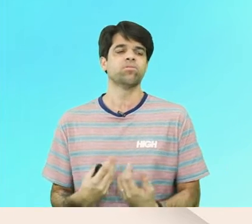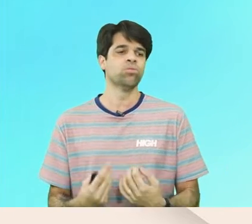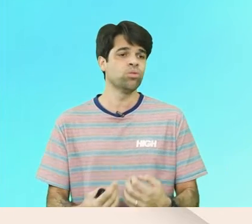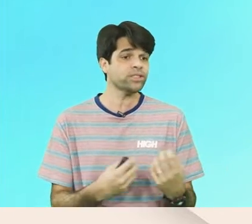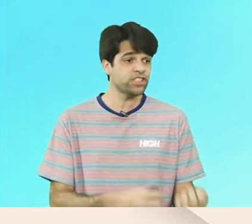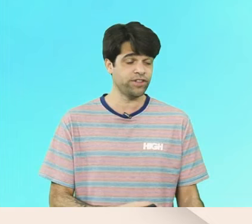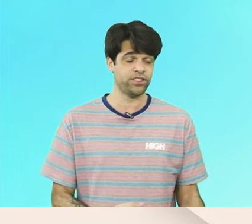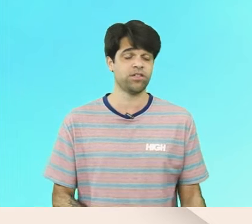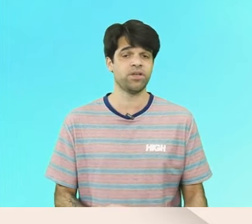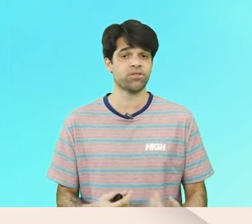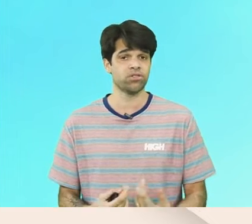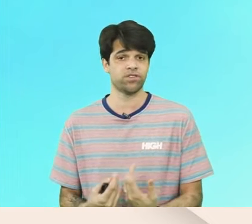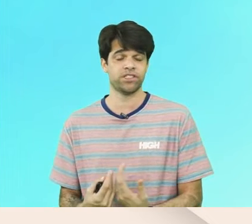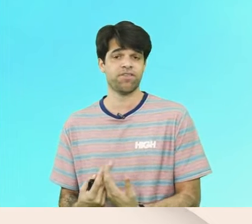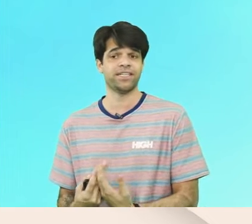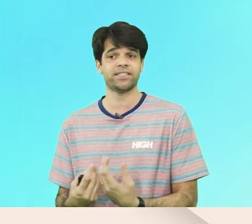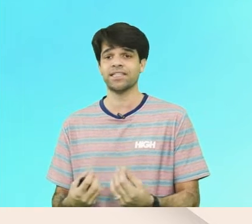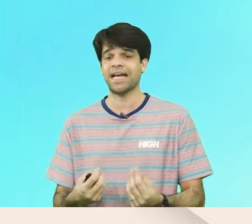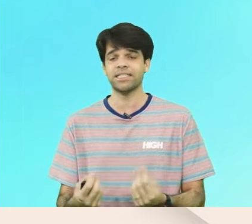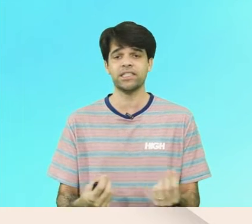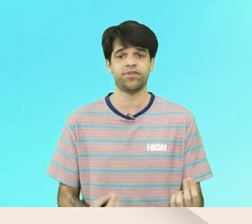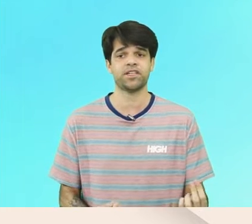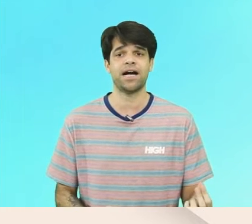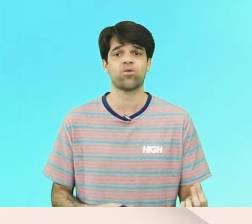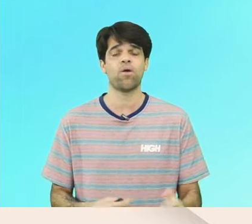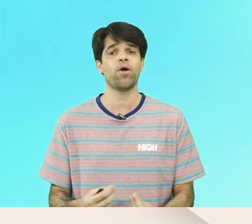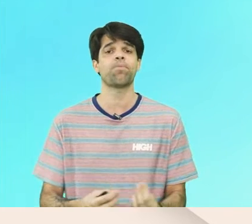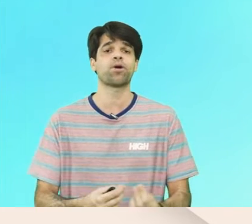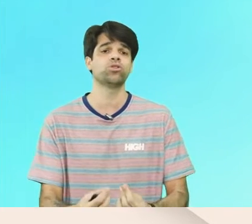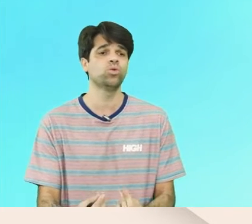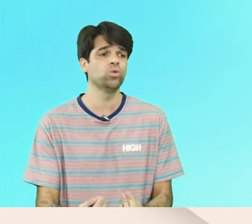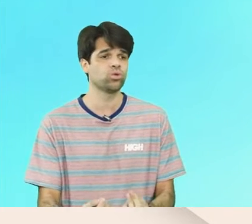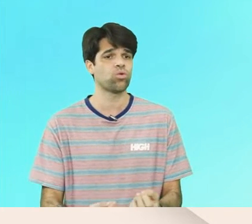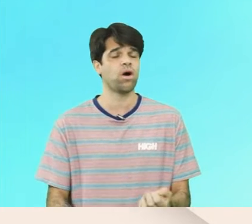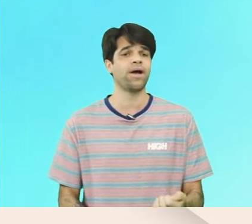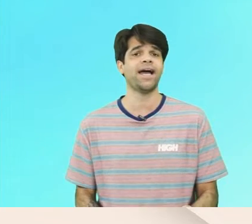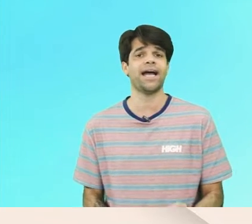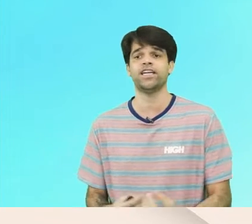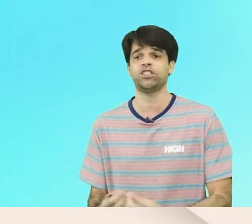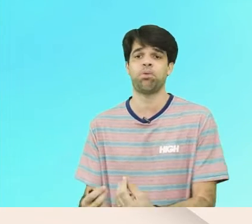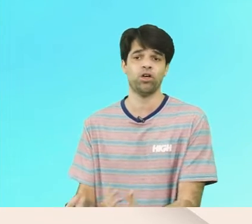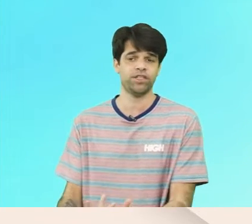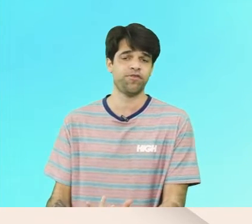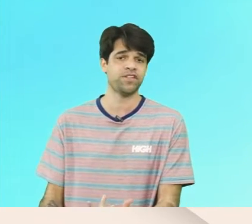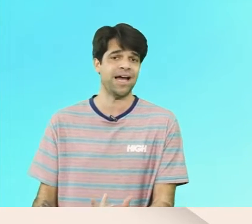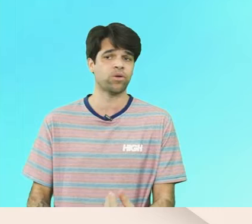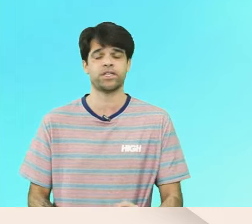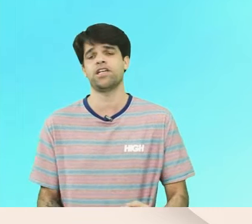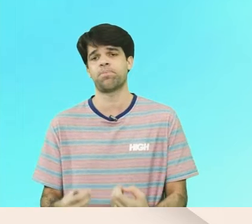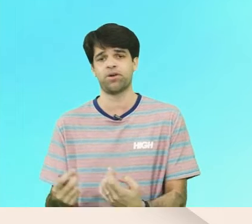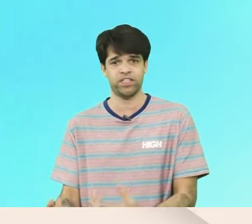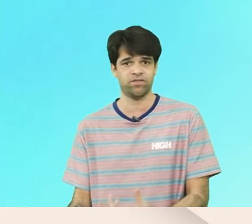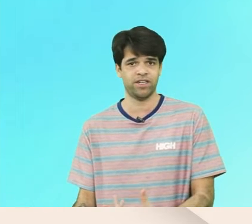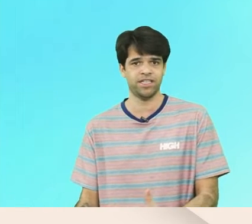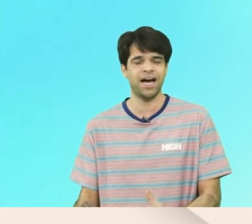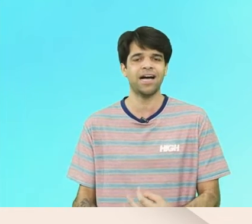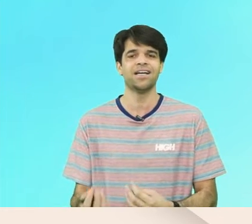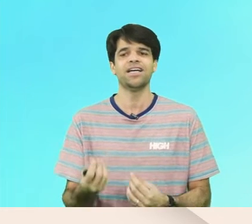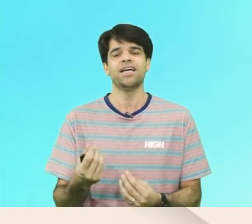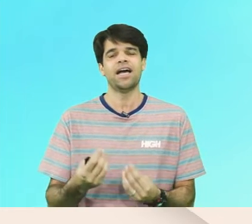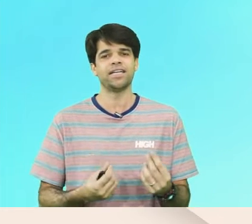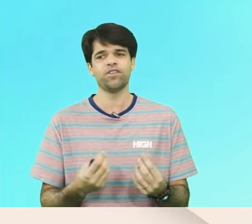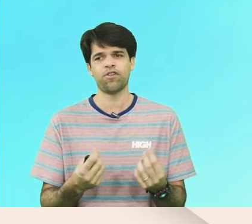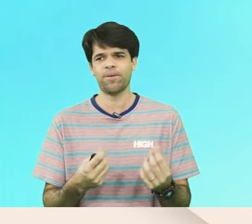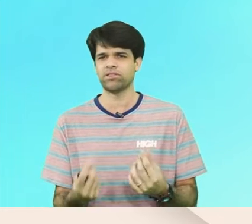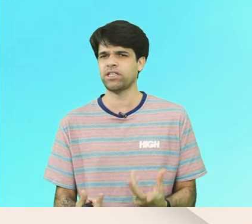Porém, muitas vezes também, quando você vai tentar identificar qual é o produto, qual é a resposta final que aquele projeto vai